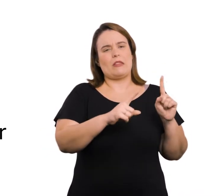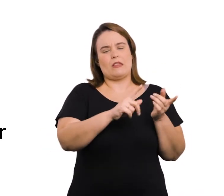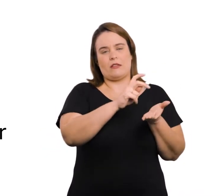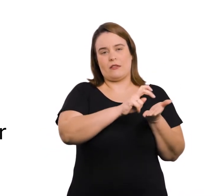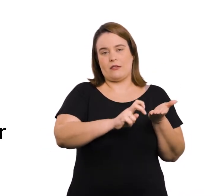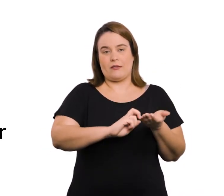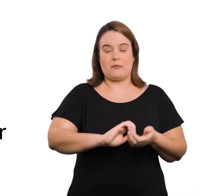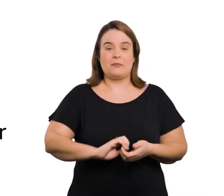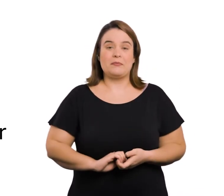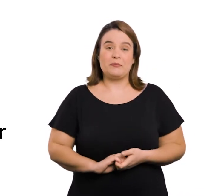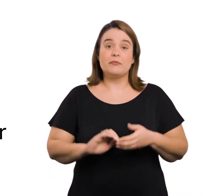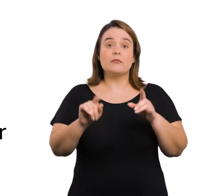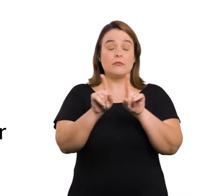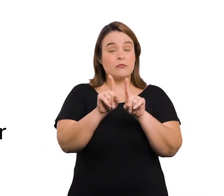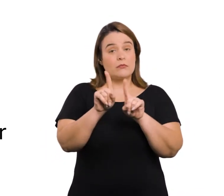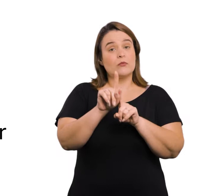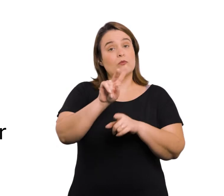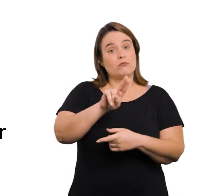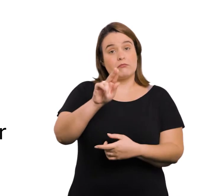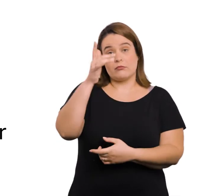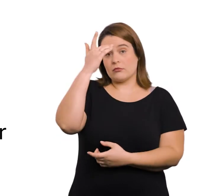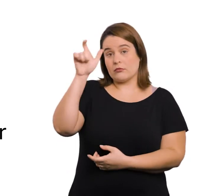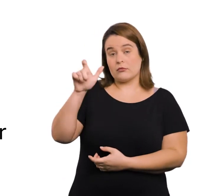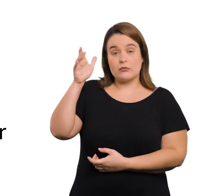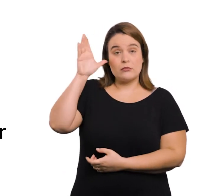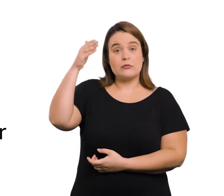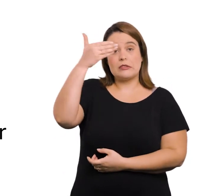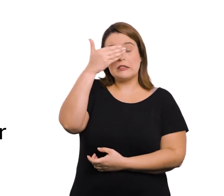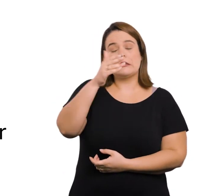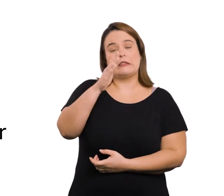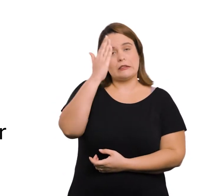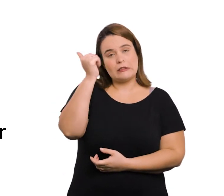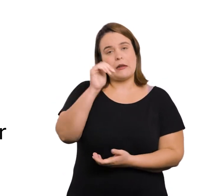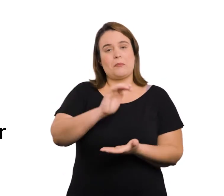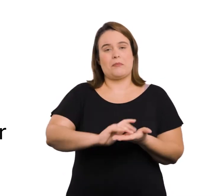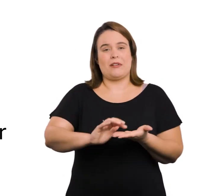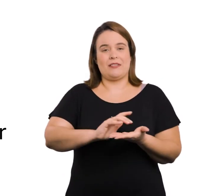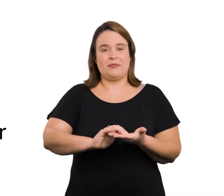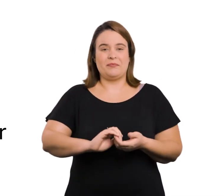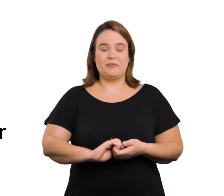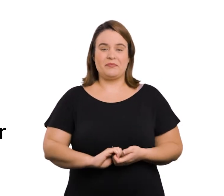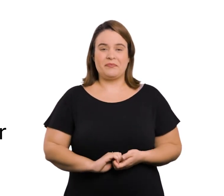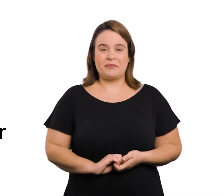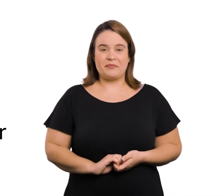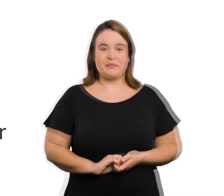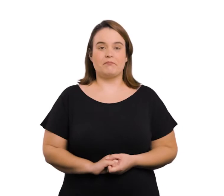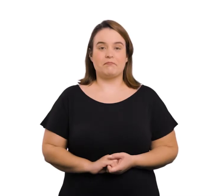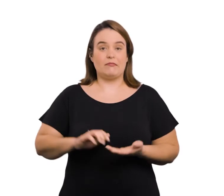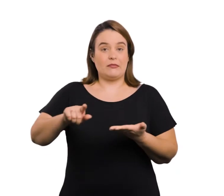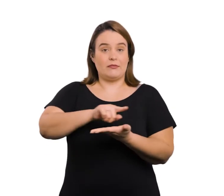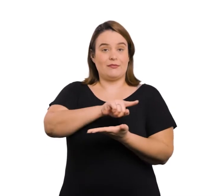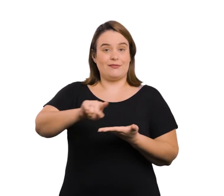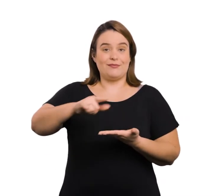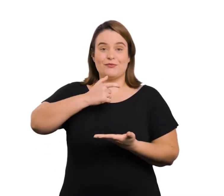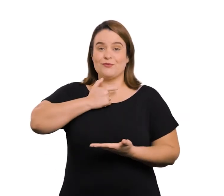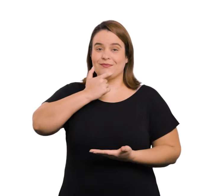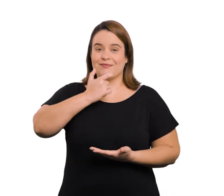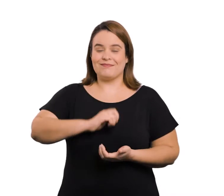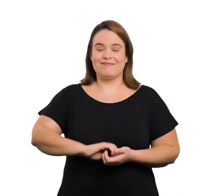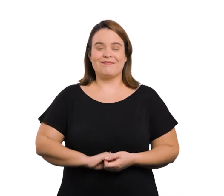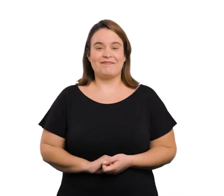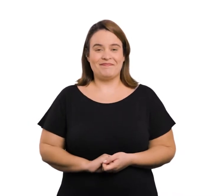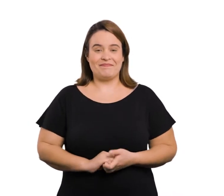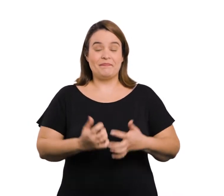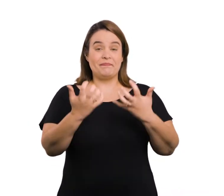necessidade de impressão. Também é indicado para pessoas com surdocegueira que saibam ler em Braille. Scanner com